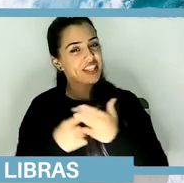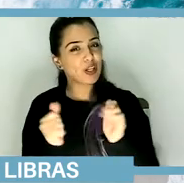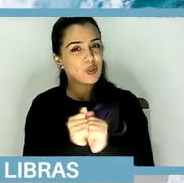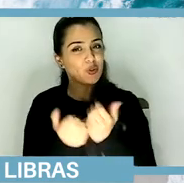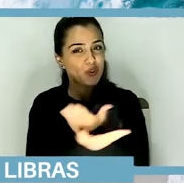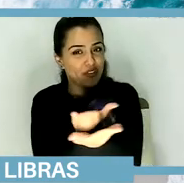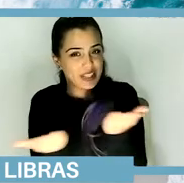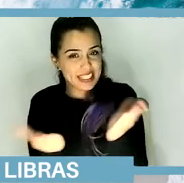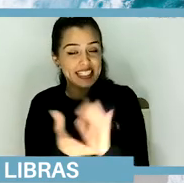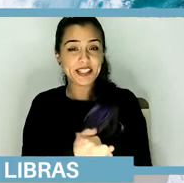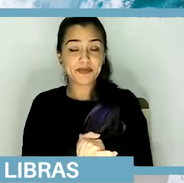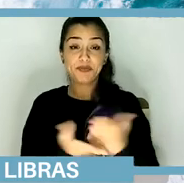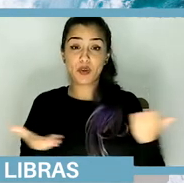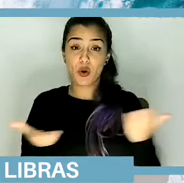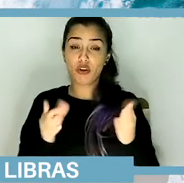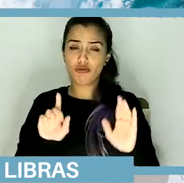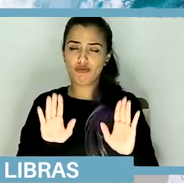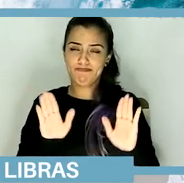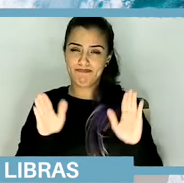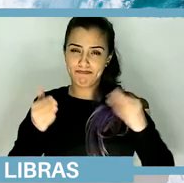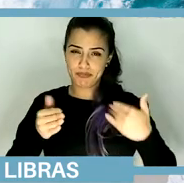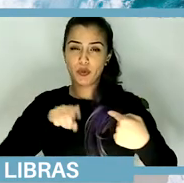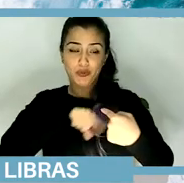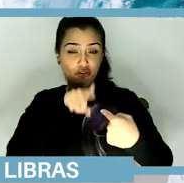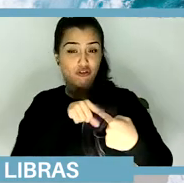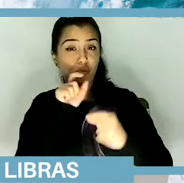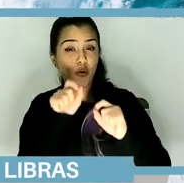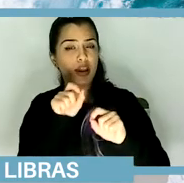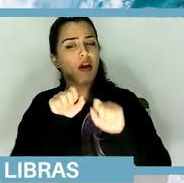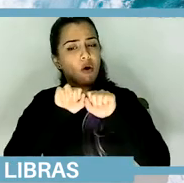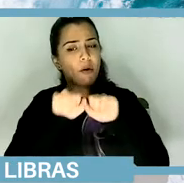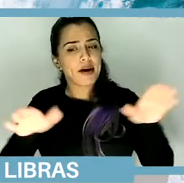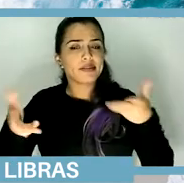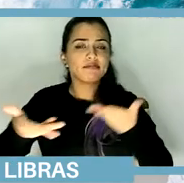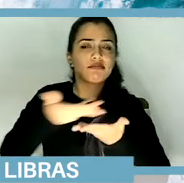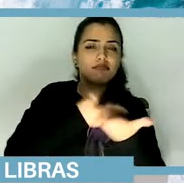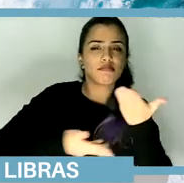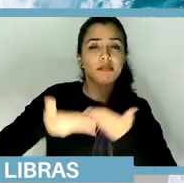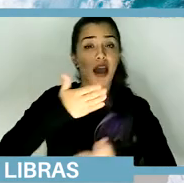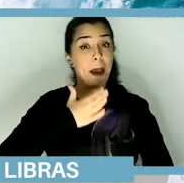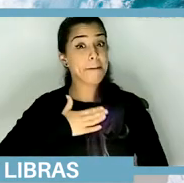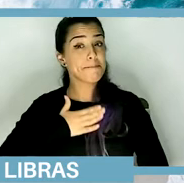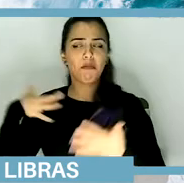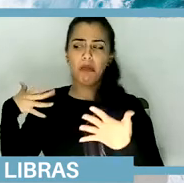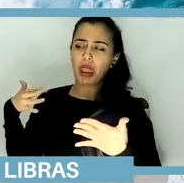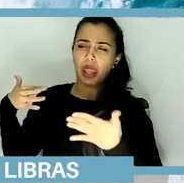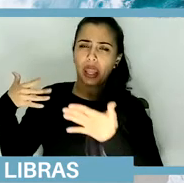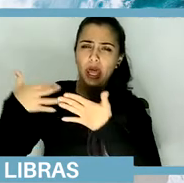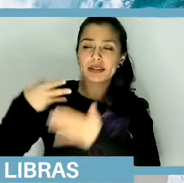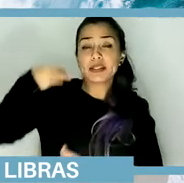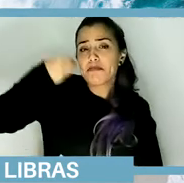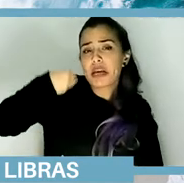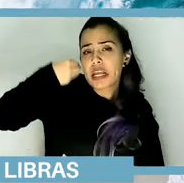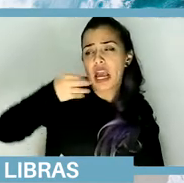hoje e compartilhar com vocês um pouco da minha breve experiência né Tem quatro